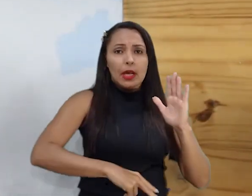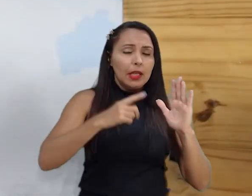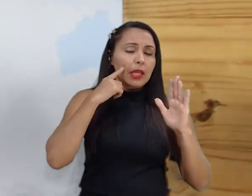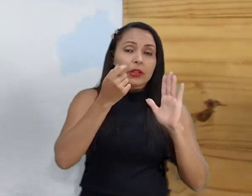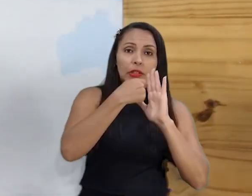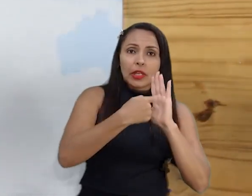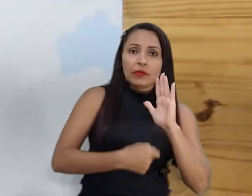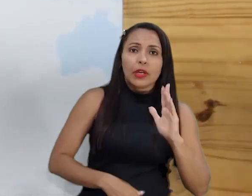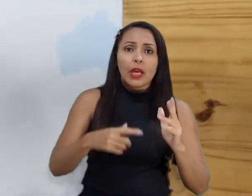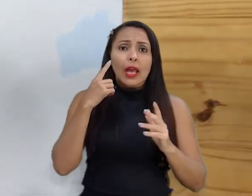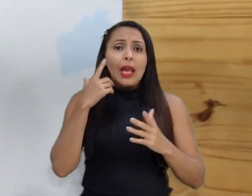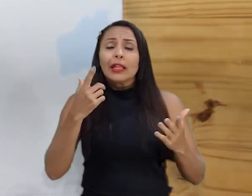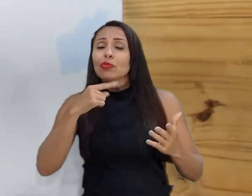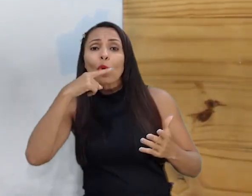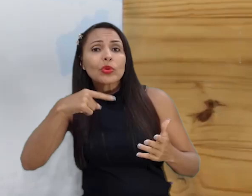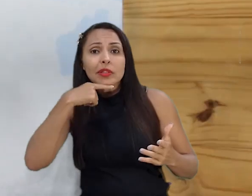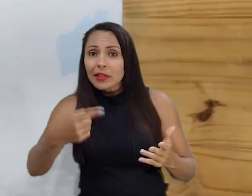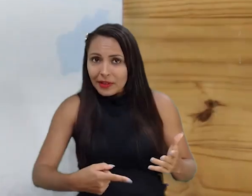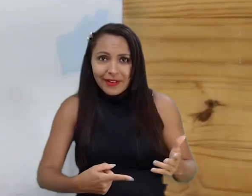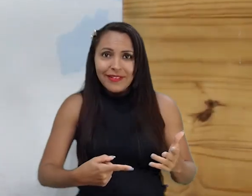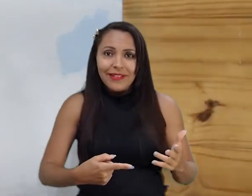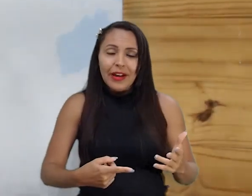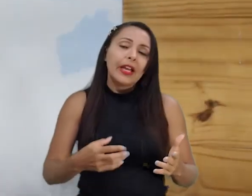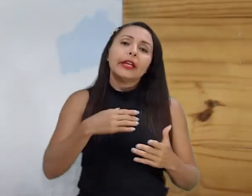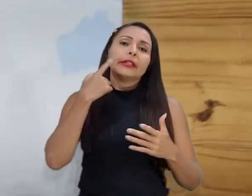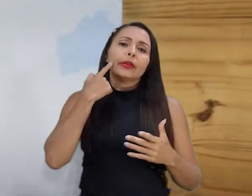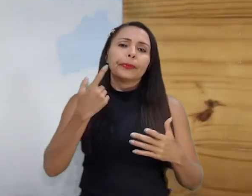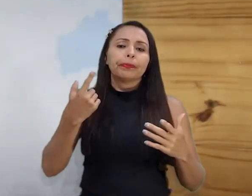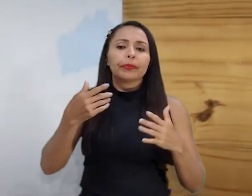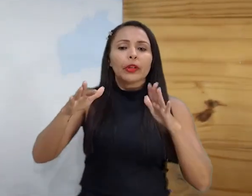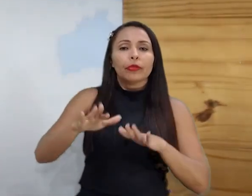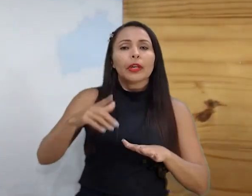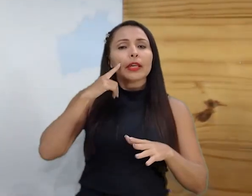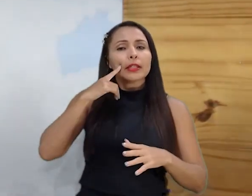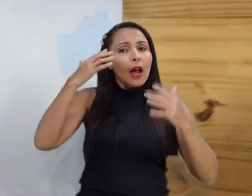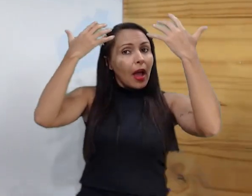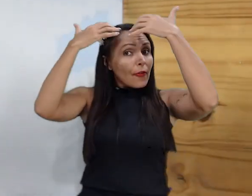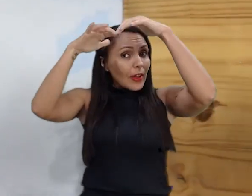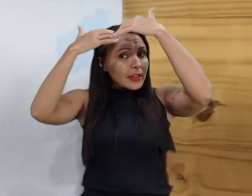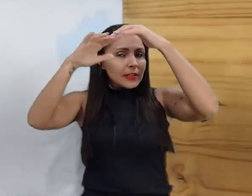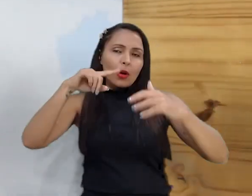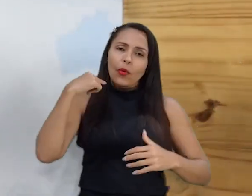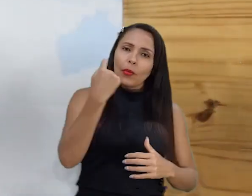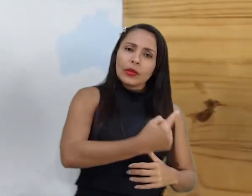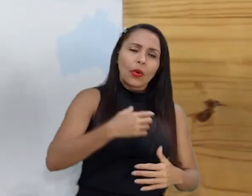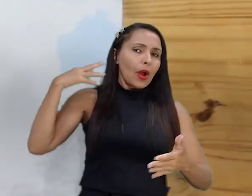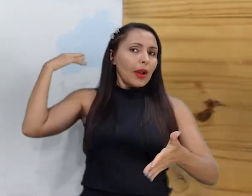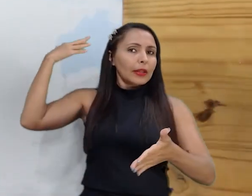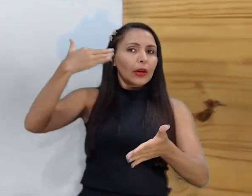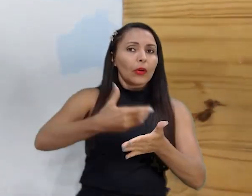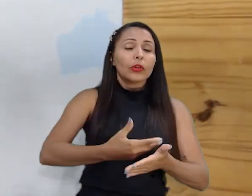comunicação verbal, as pessoas não conseguiriam entender. Então fica aí, né, essa reflexão para a gente ainda hoje, a importância